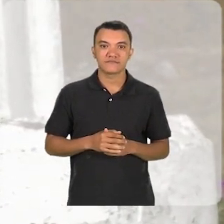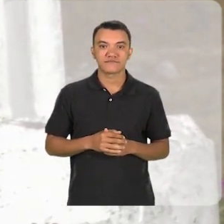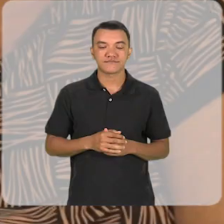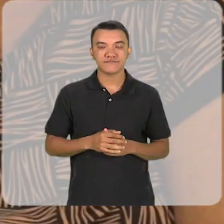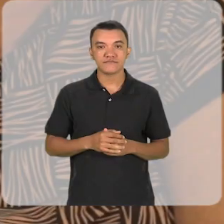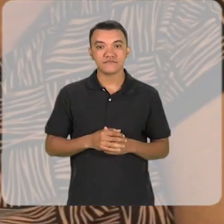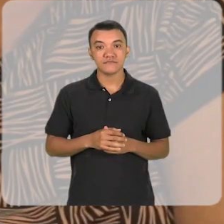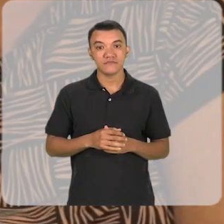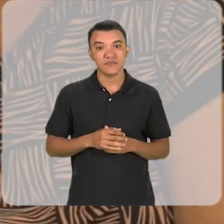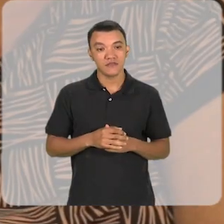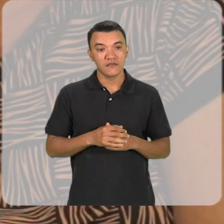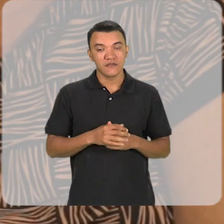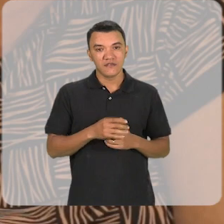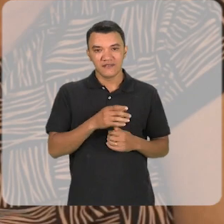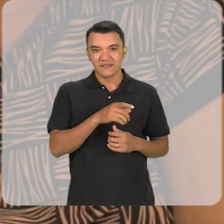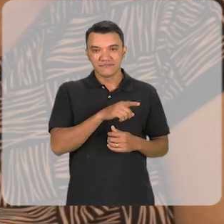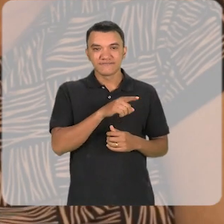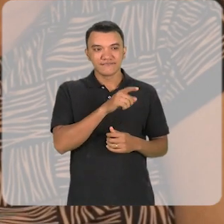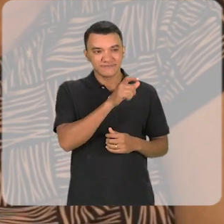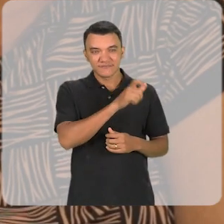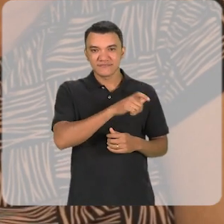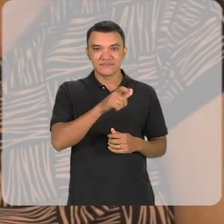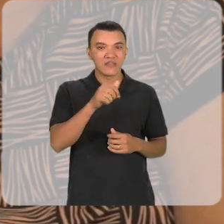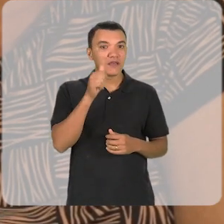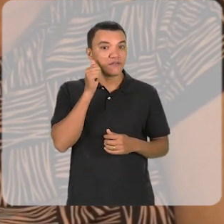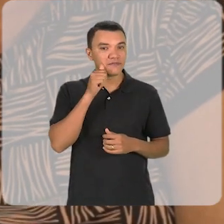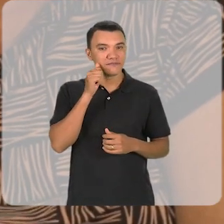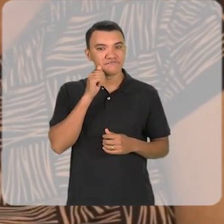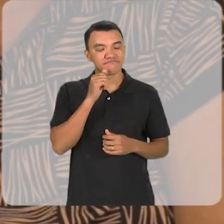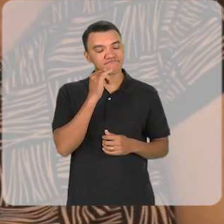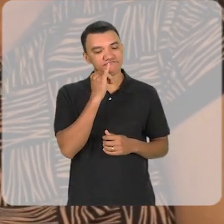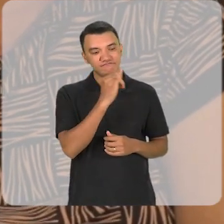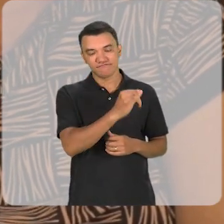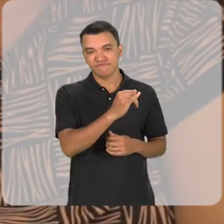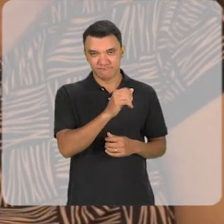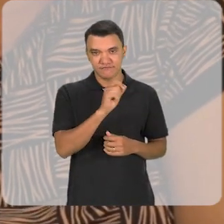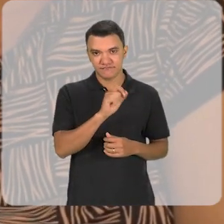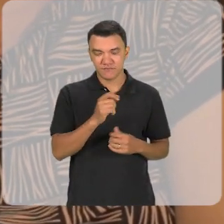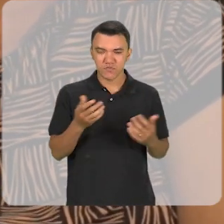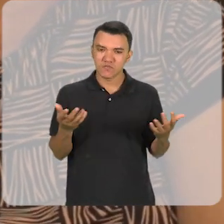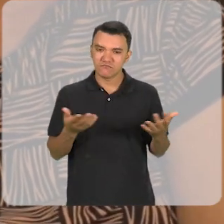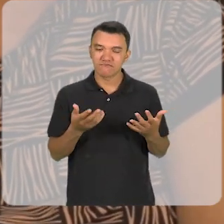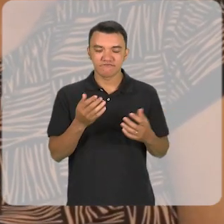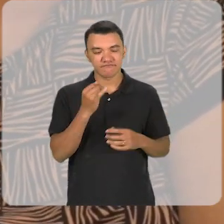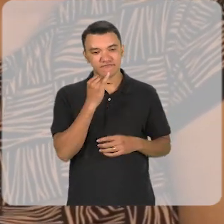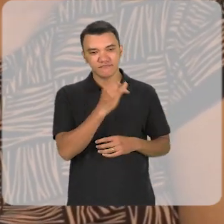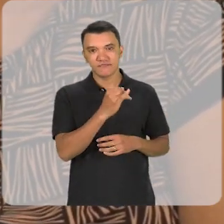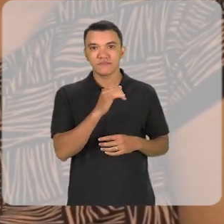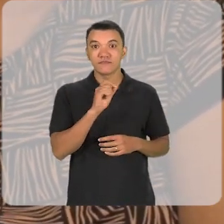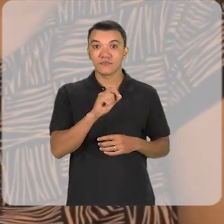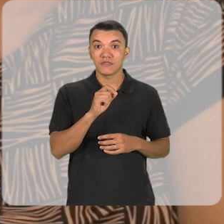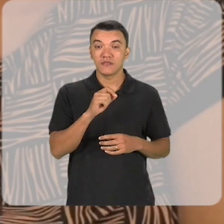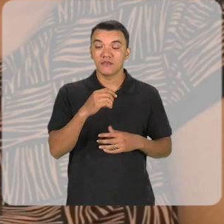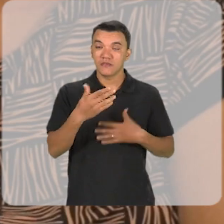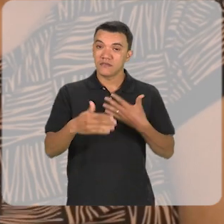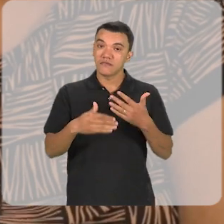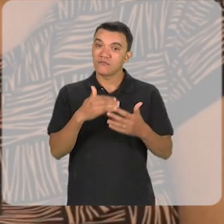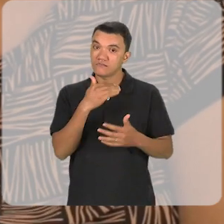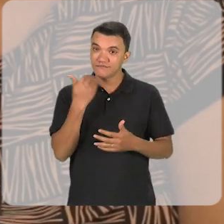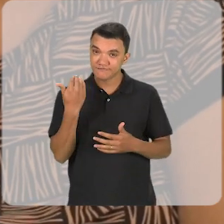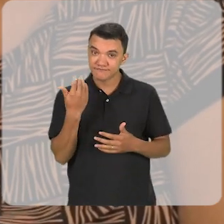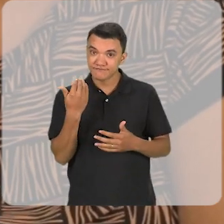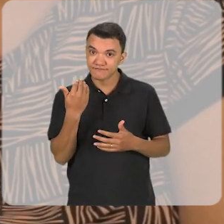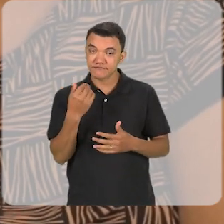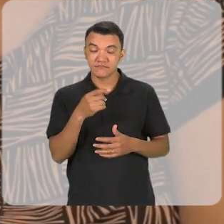Diria para essas mulheres que estão hoje, quando eu morrer, que